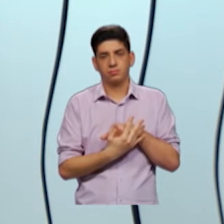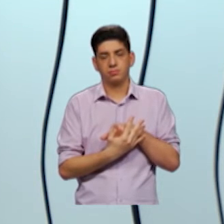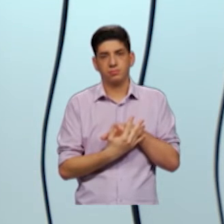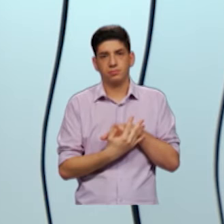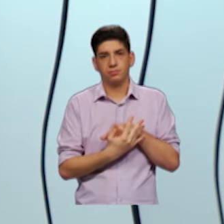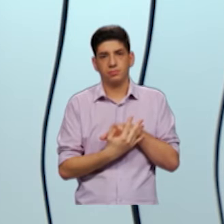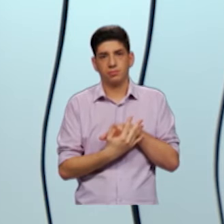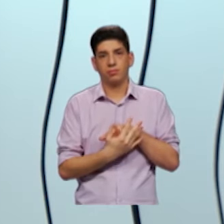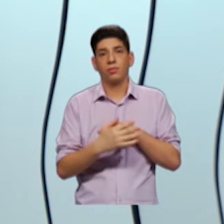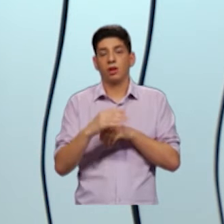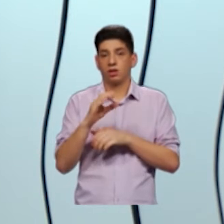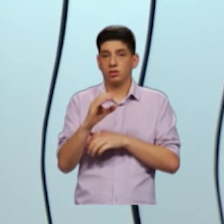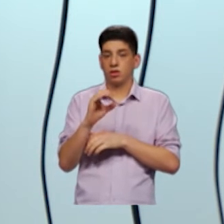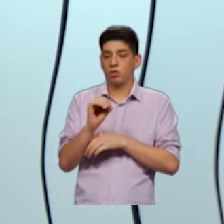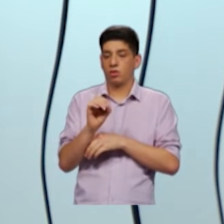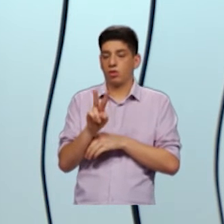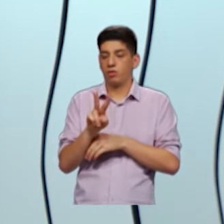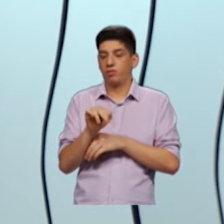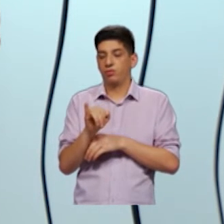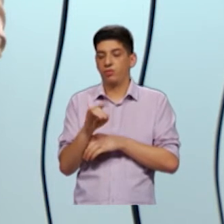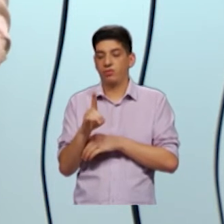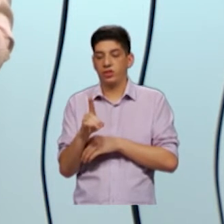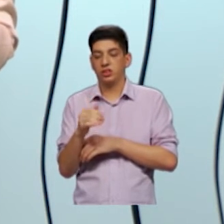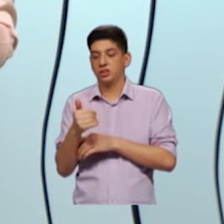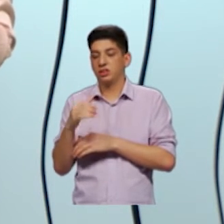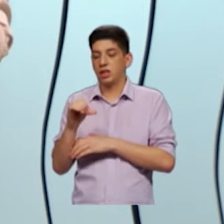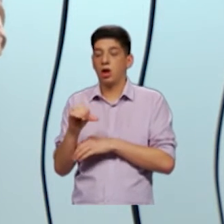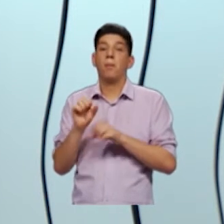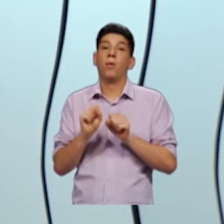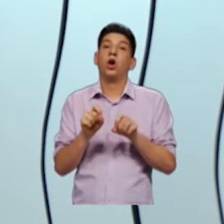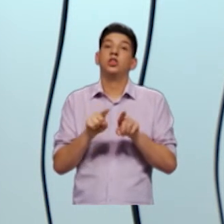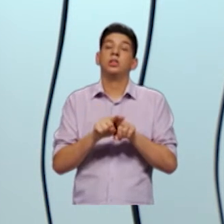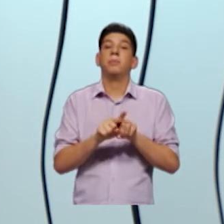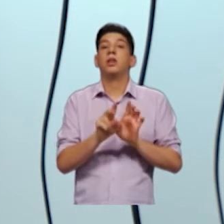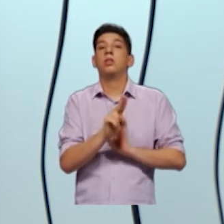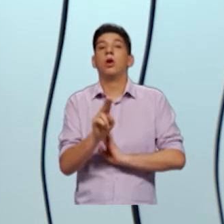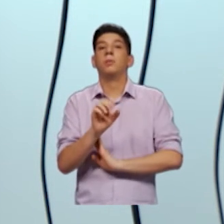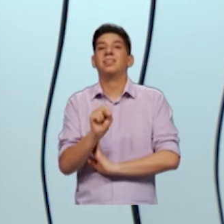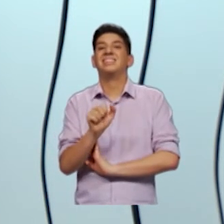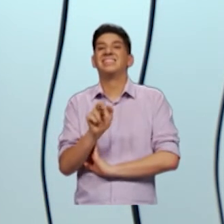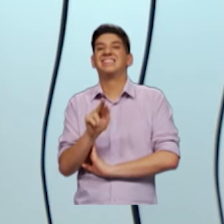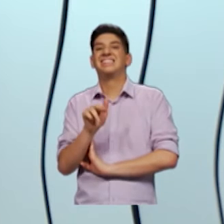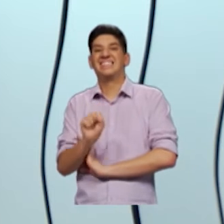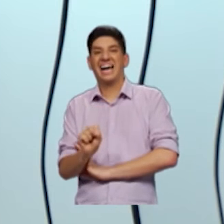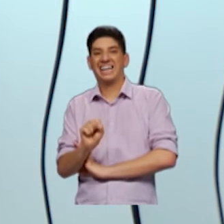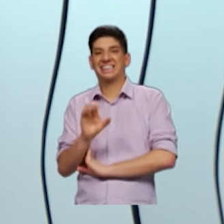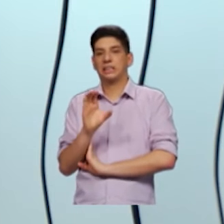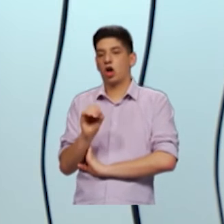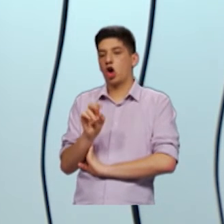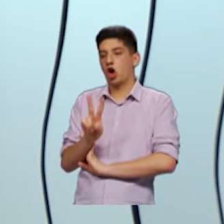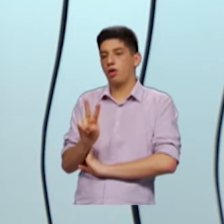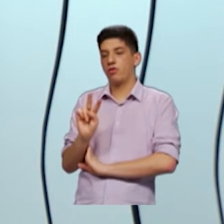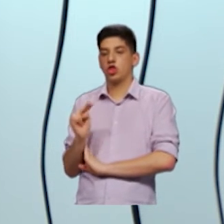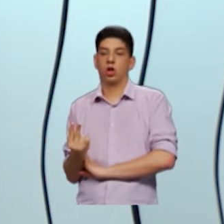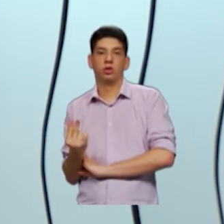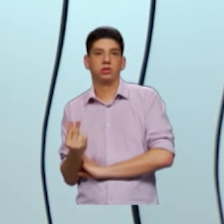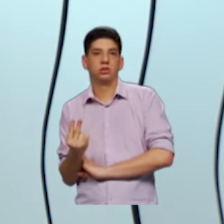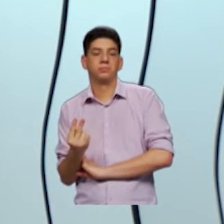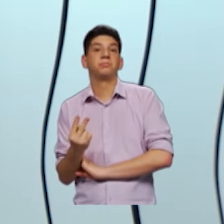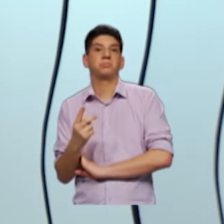esse Covid-19 ele é chamado também de SARS-CoV-2. Né, que vai apresentar esse grau de